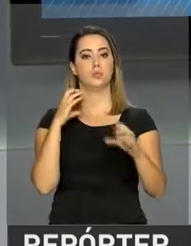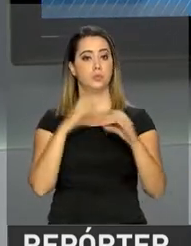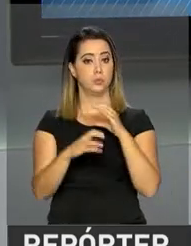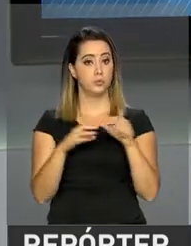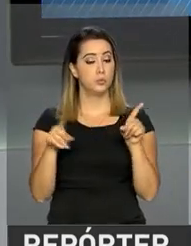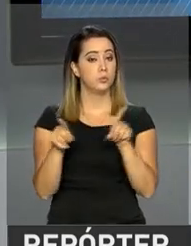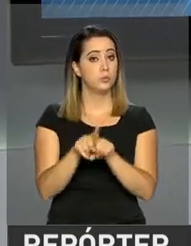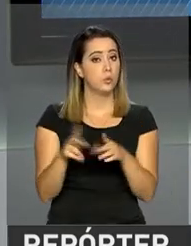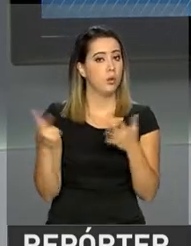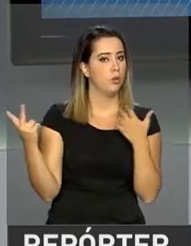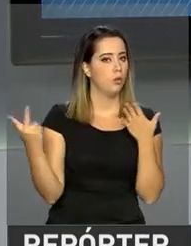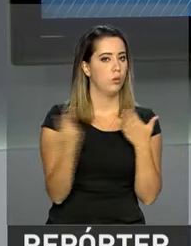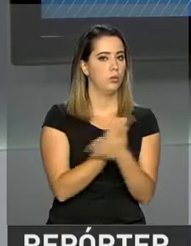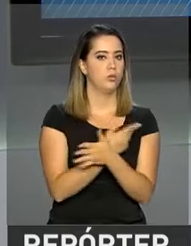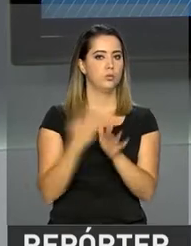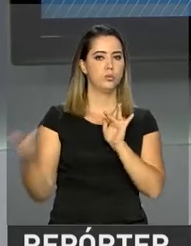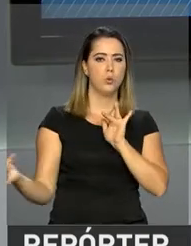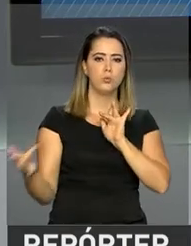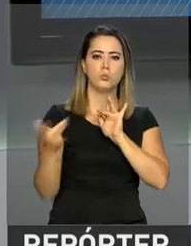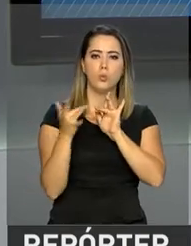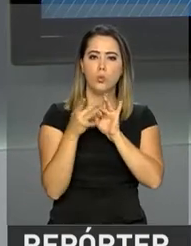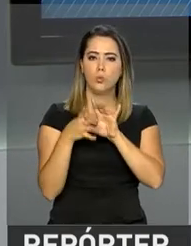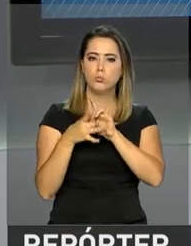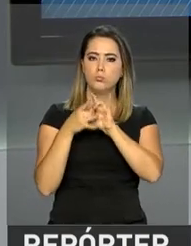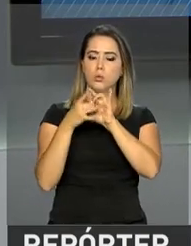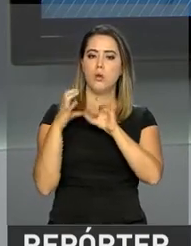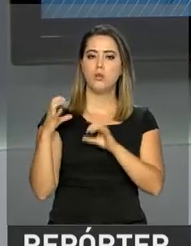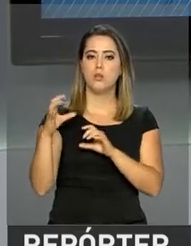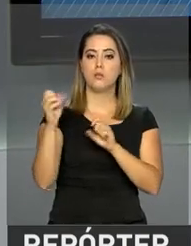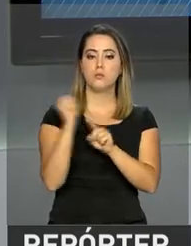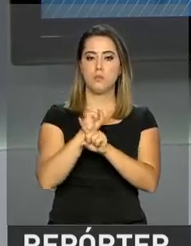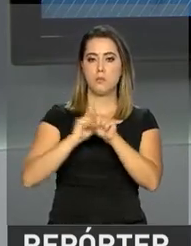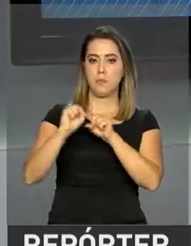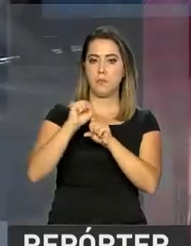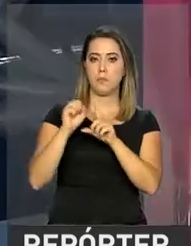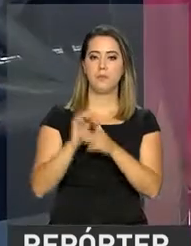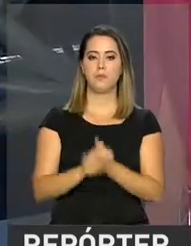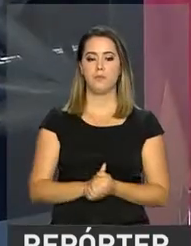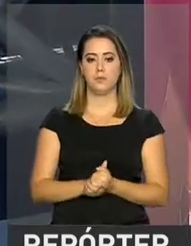Comunicações, o evento tem como objetivo aproximar a ciência da sociedade.